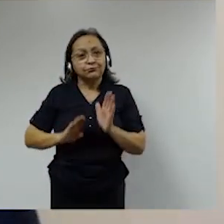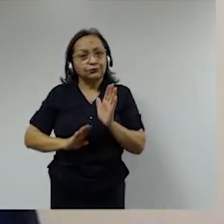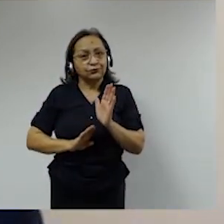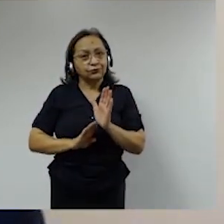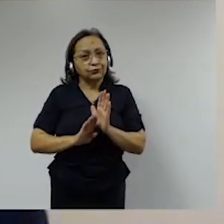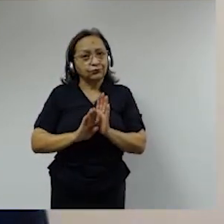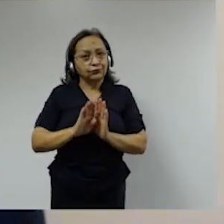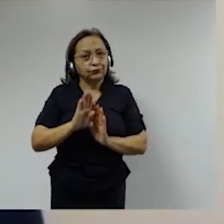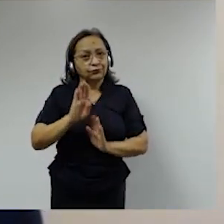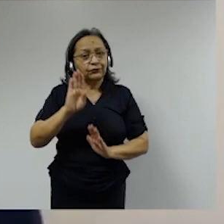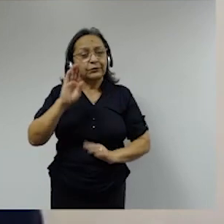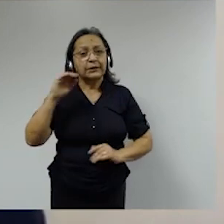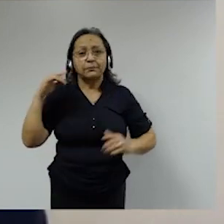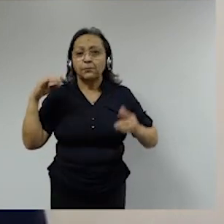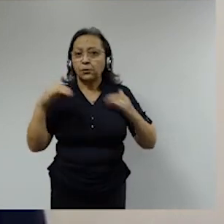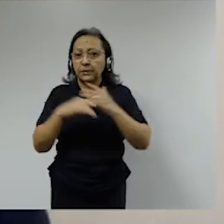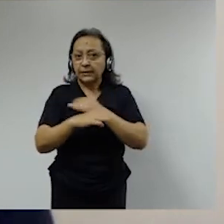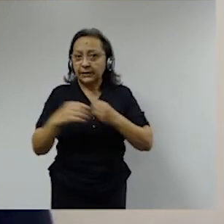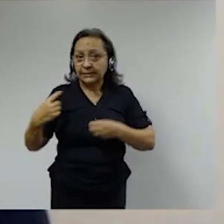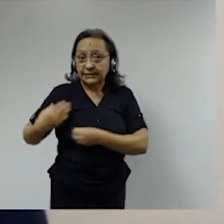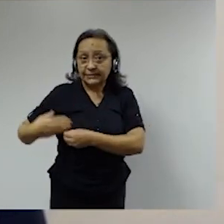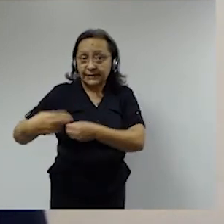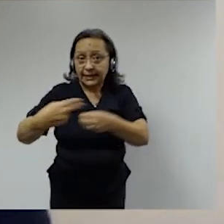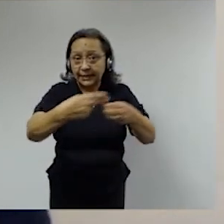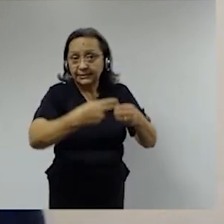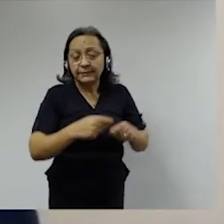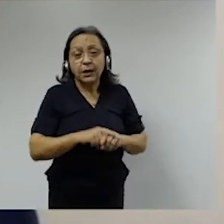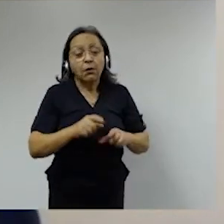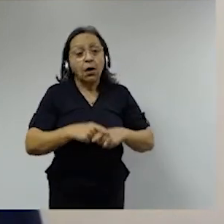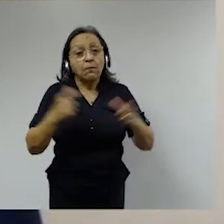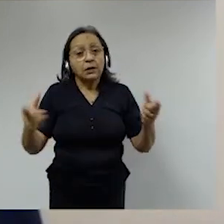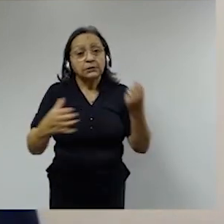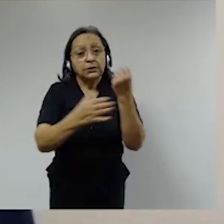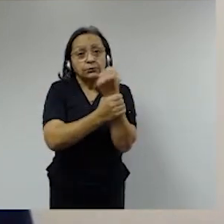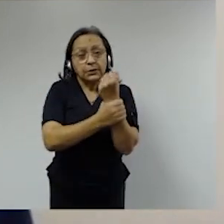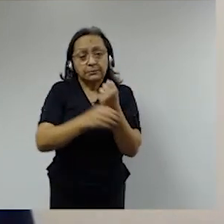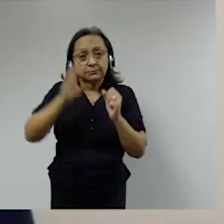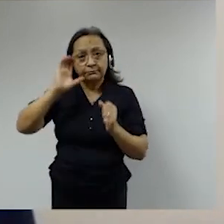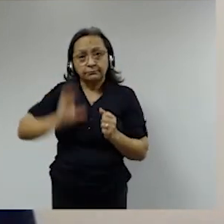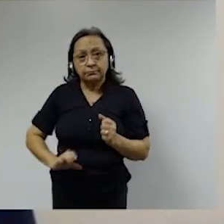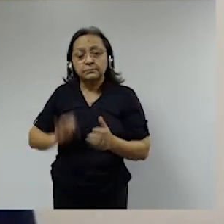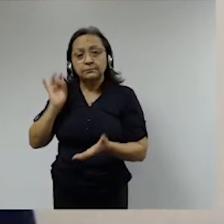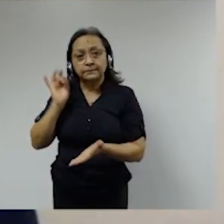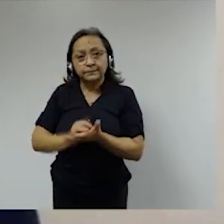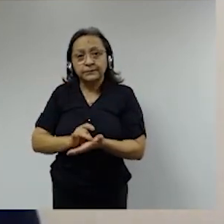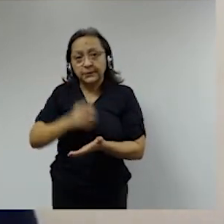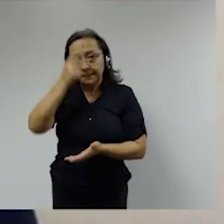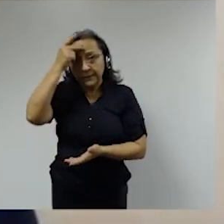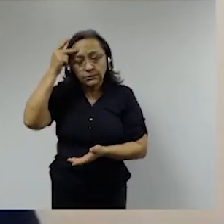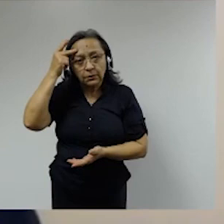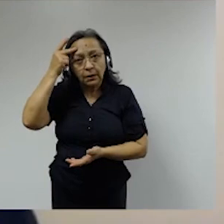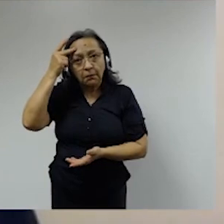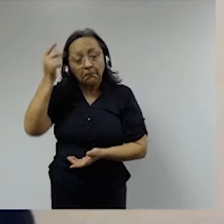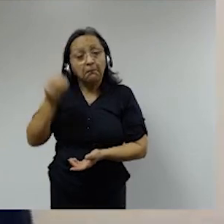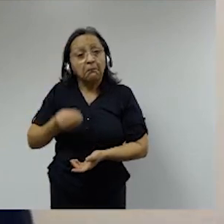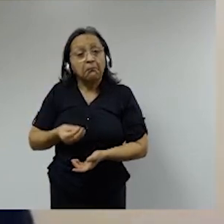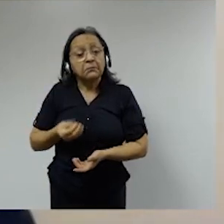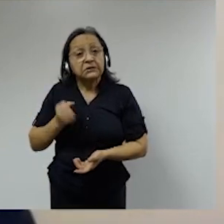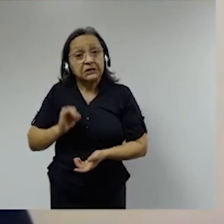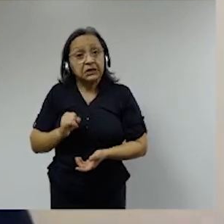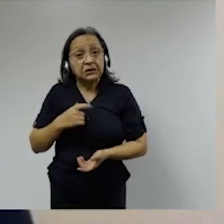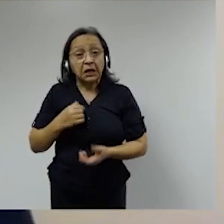mobilidade urbana, nós temos aumento de segurança para o cidadão, porque se efetivamente o cidadão, ao invés de estar na rua,